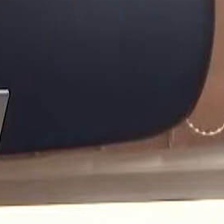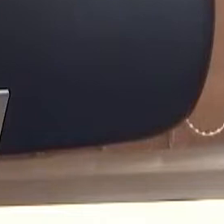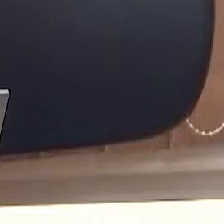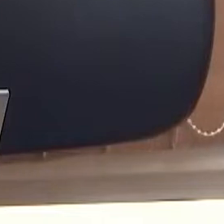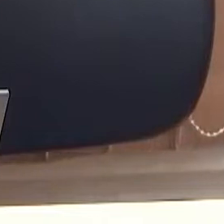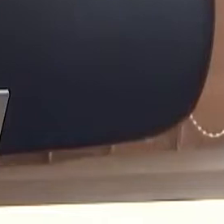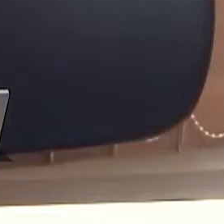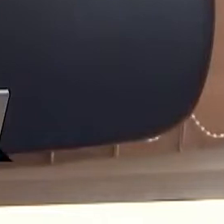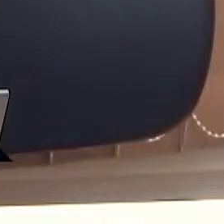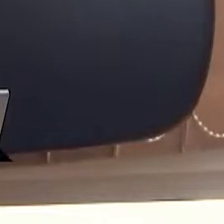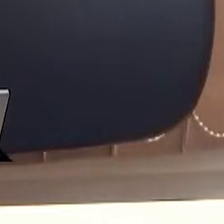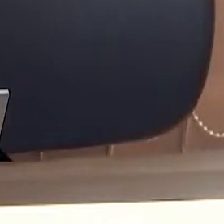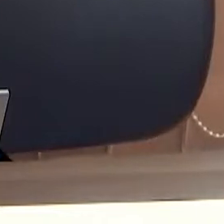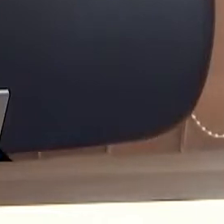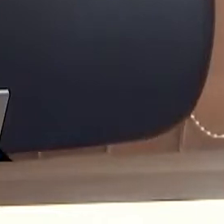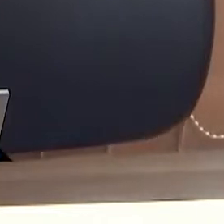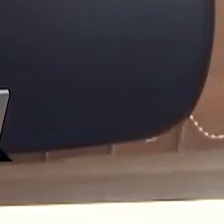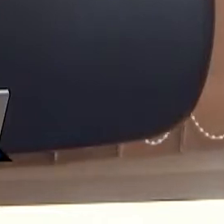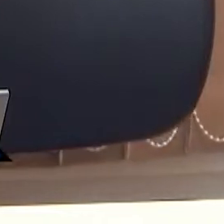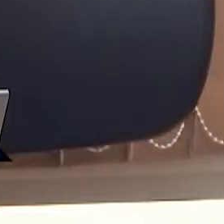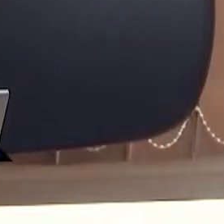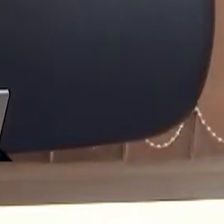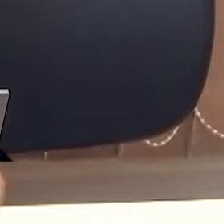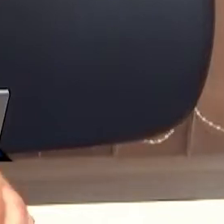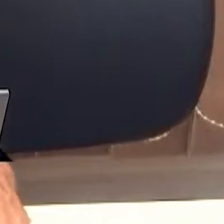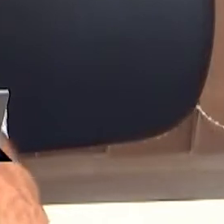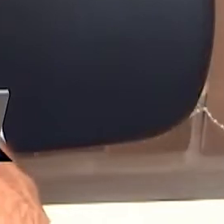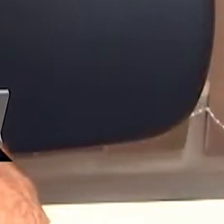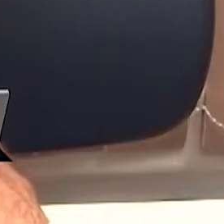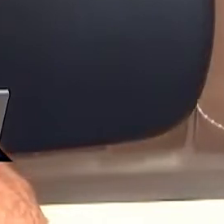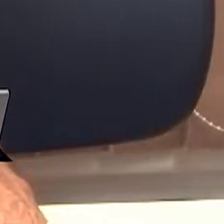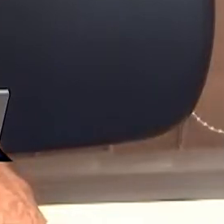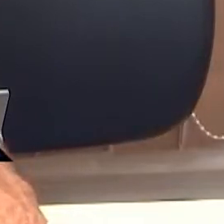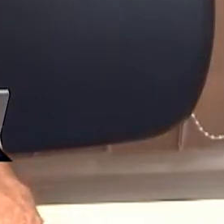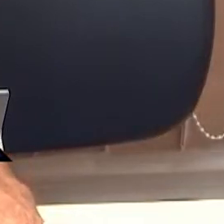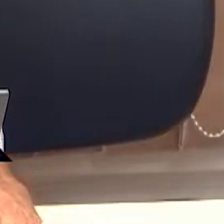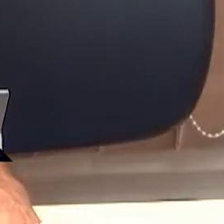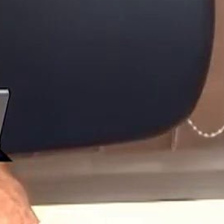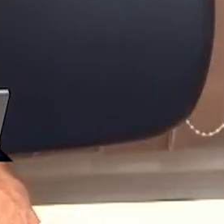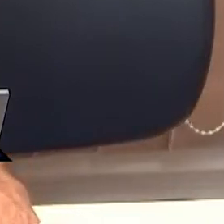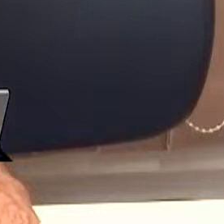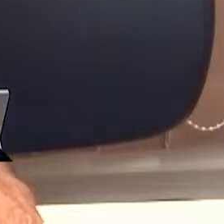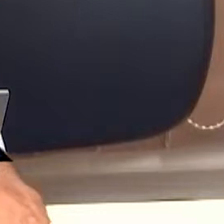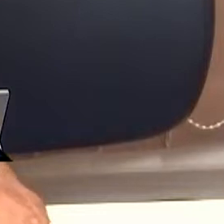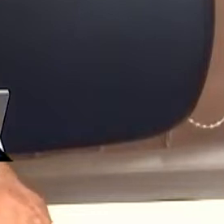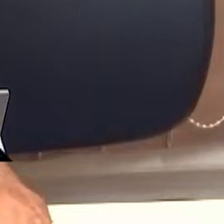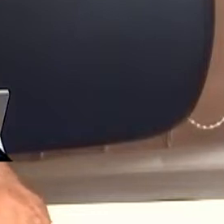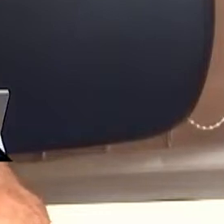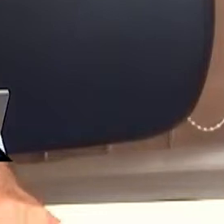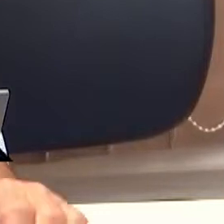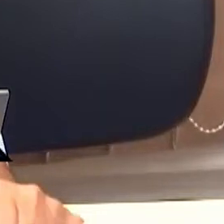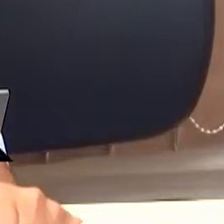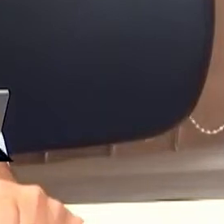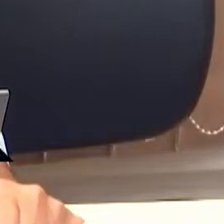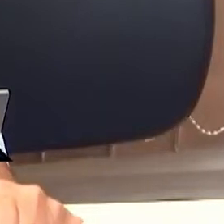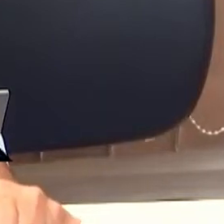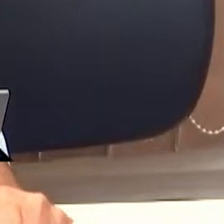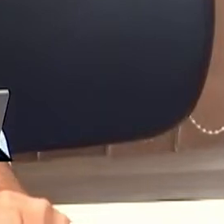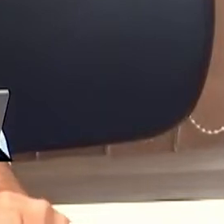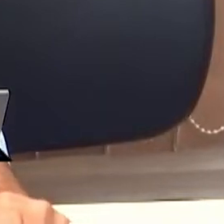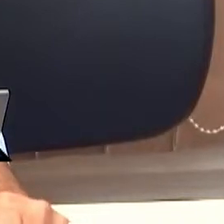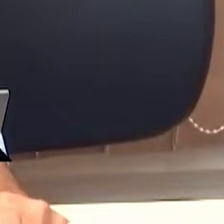a todos por terem aceito o convite de participar dessa reunião da Comissão de Meio Ambiente da